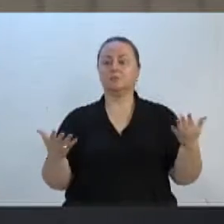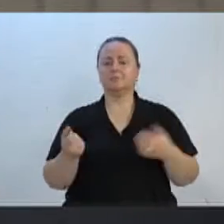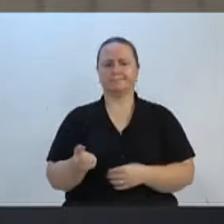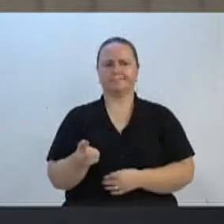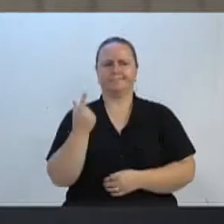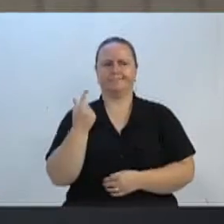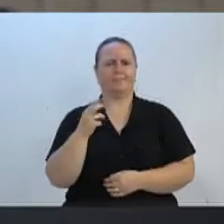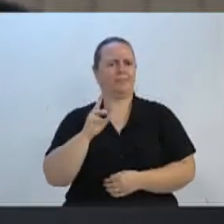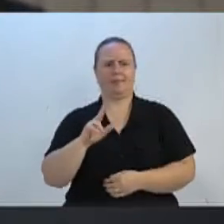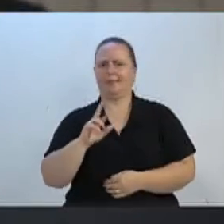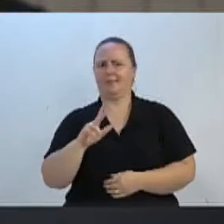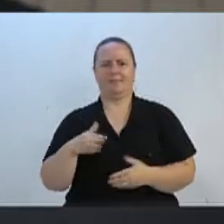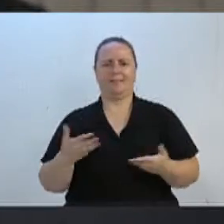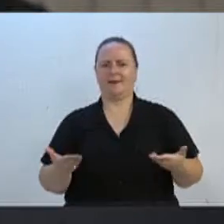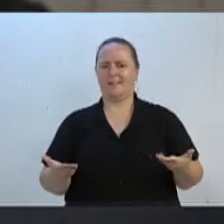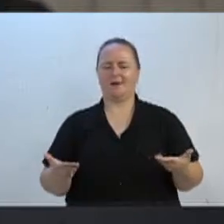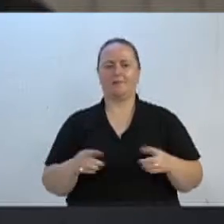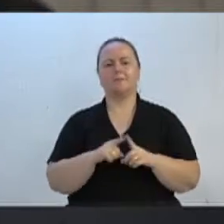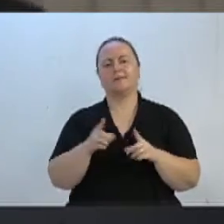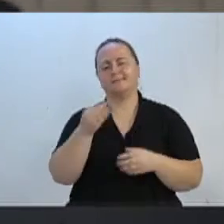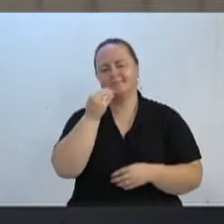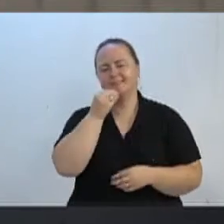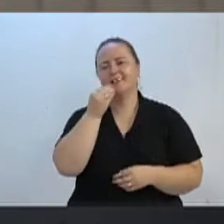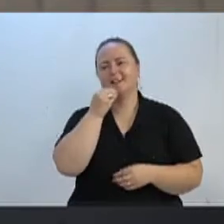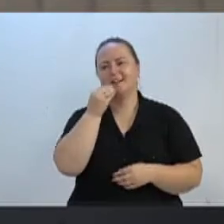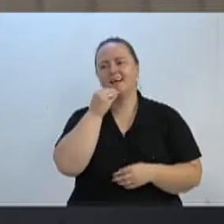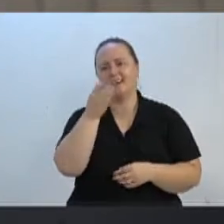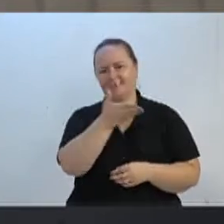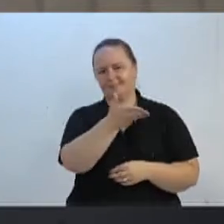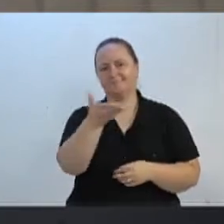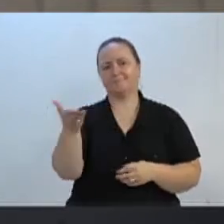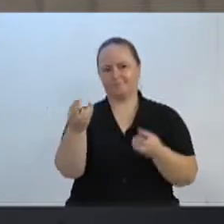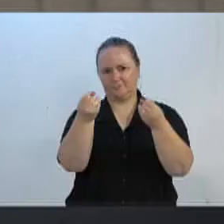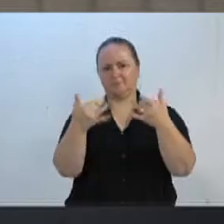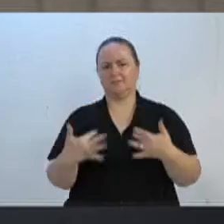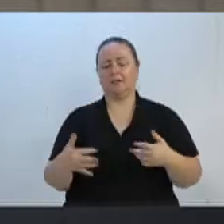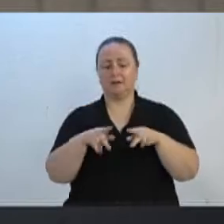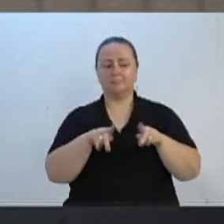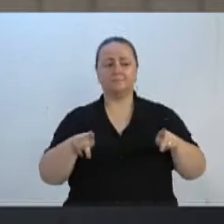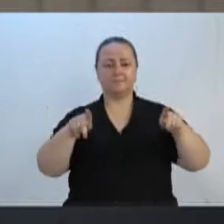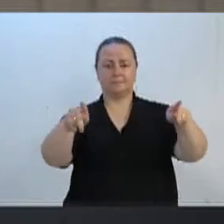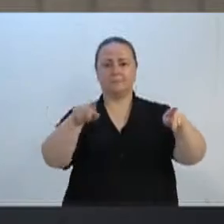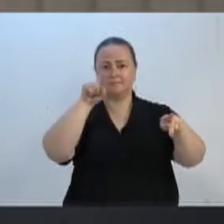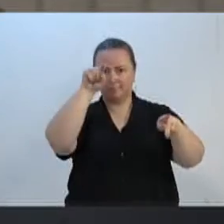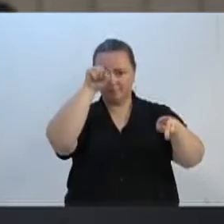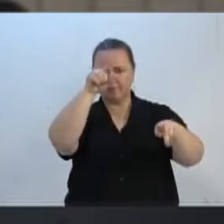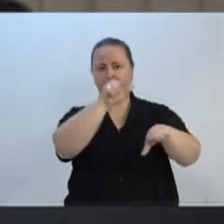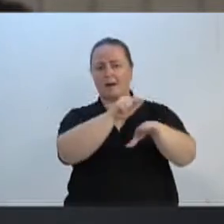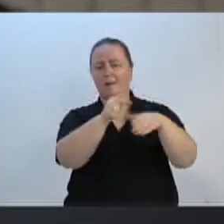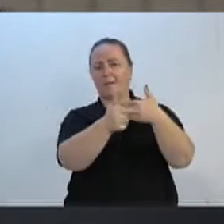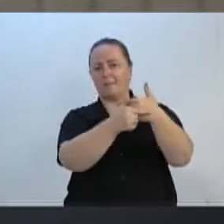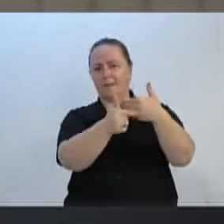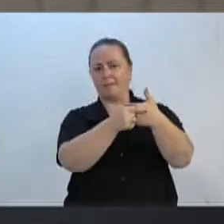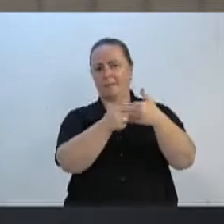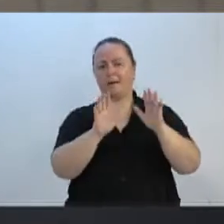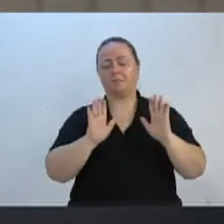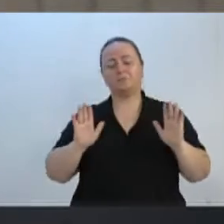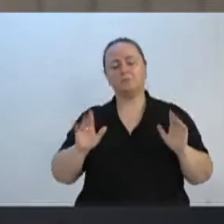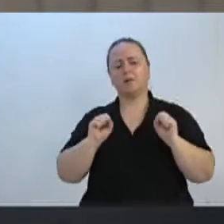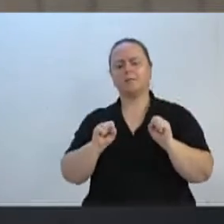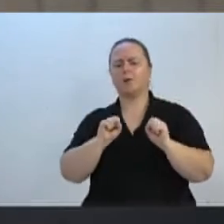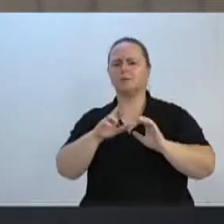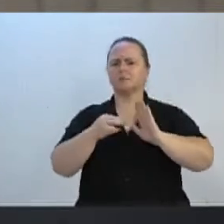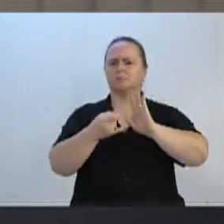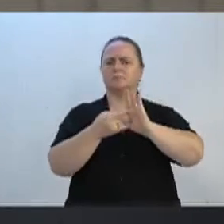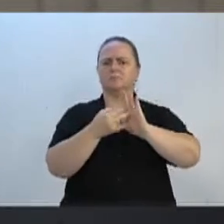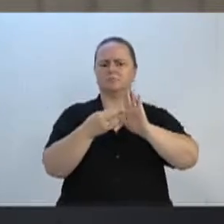claro, como bem disse Vossa Excelência, a Procuradoria faz o papel dela, nós temos o nosso papel. Quem sabe a gente faça uma alteração no nosso